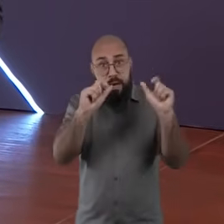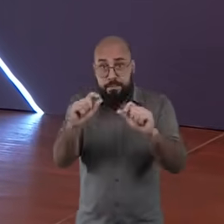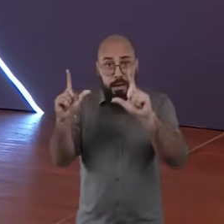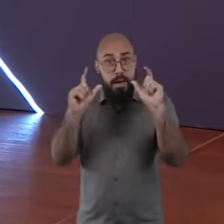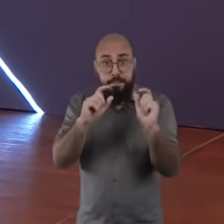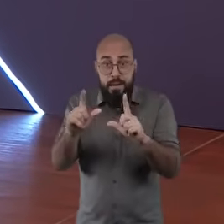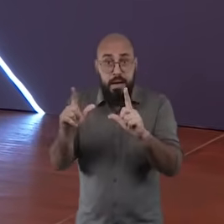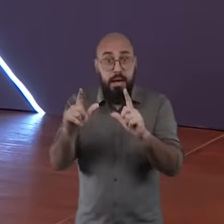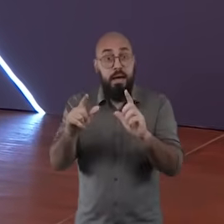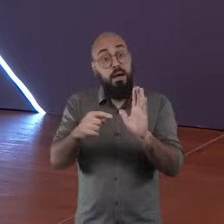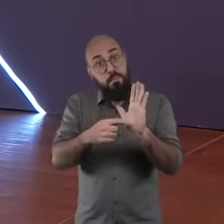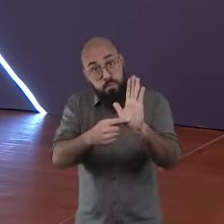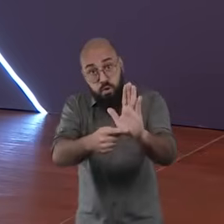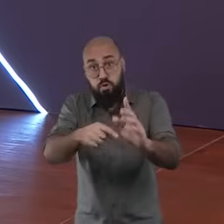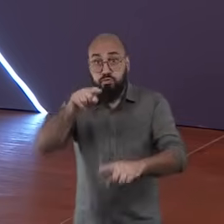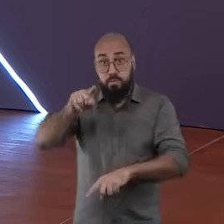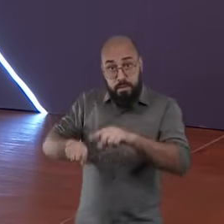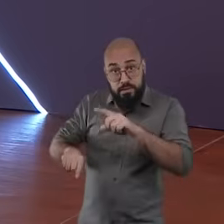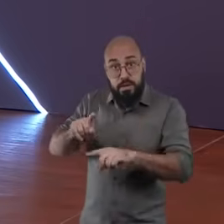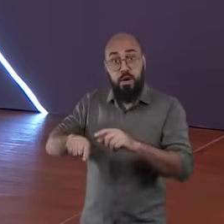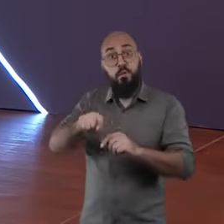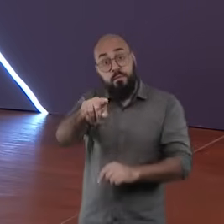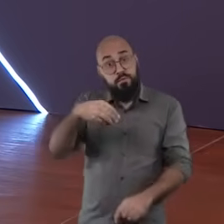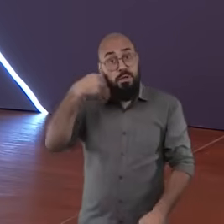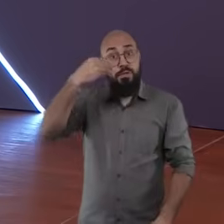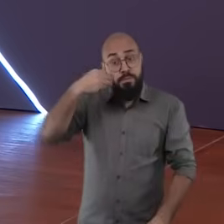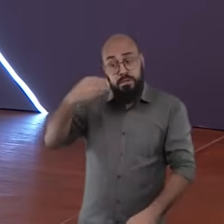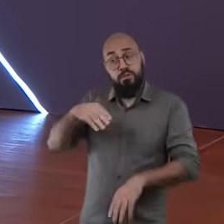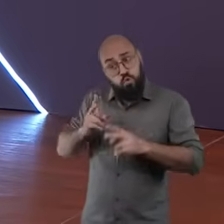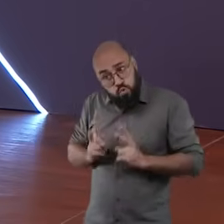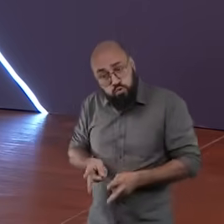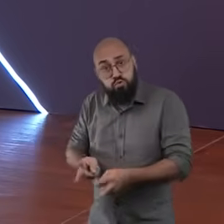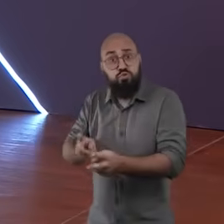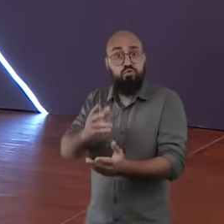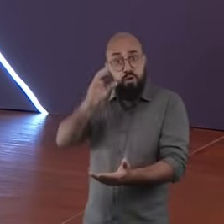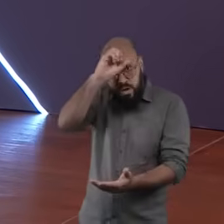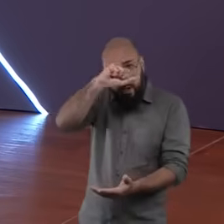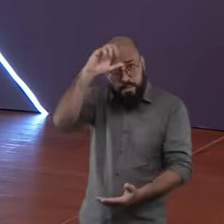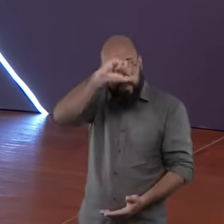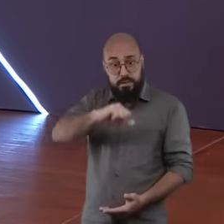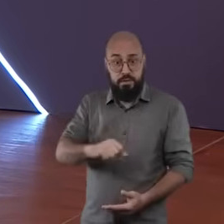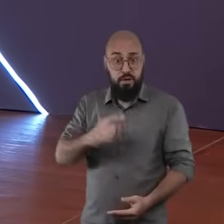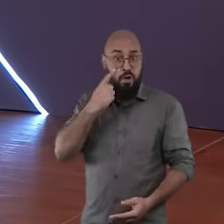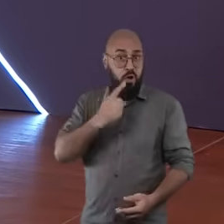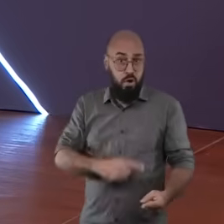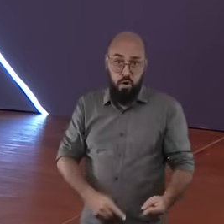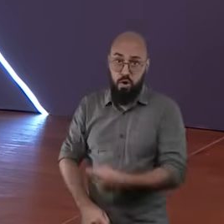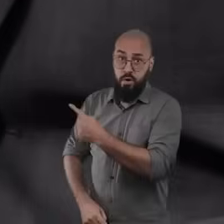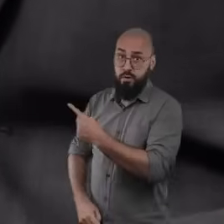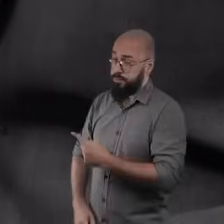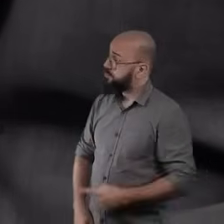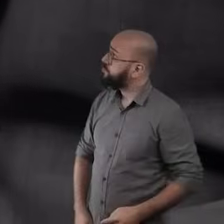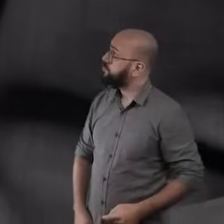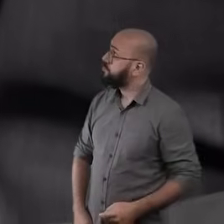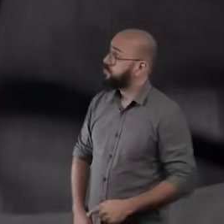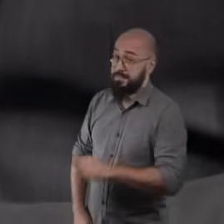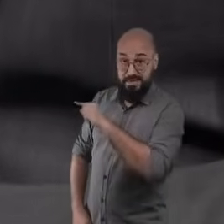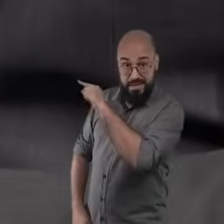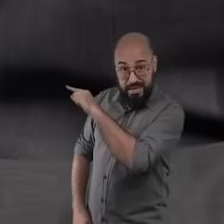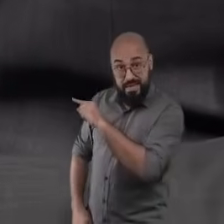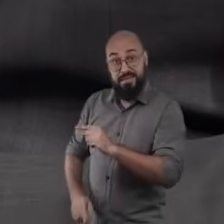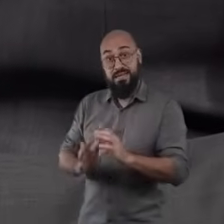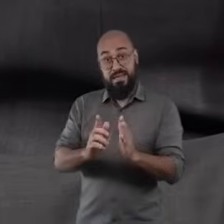a sua experiência com a palavra. E eu tenho nas minhas mãos aqui a revista Esperança, Eu Creio. Esse material